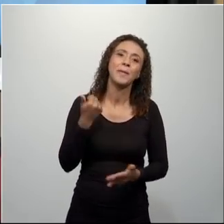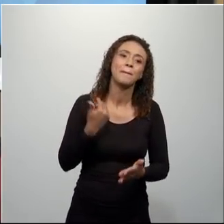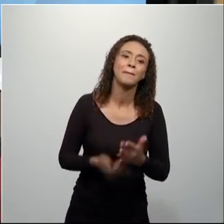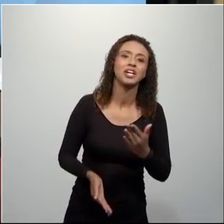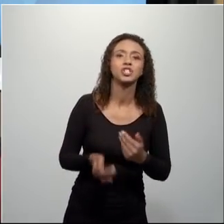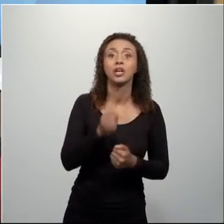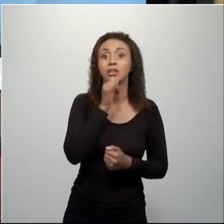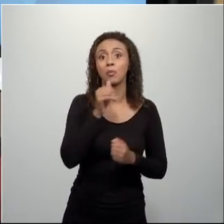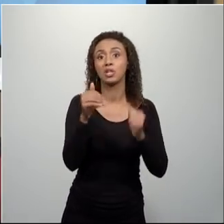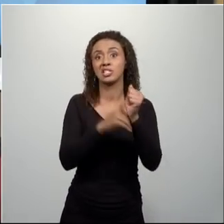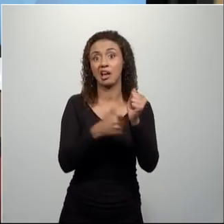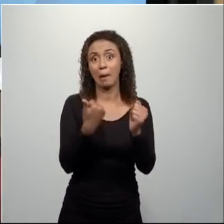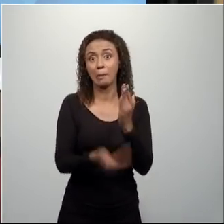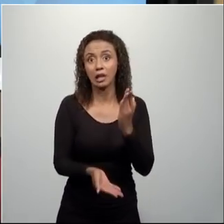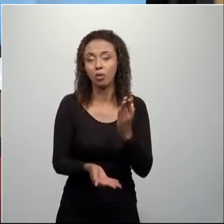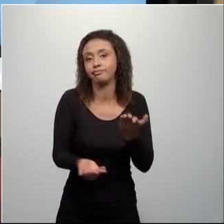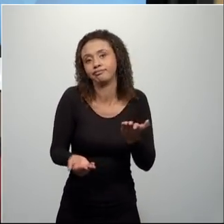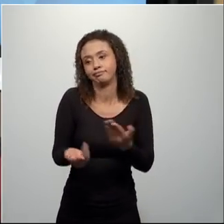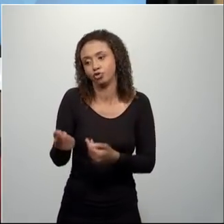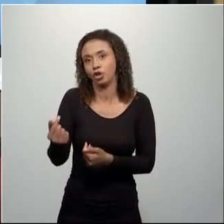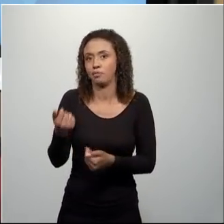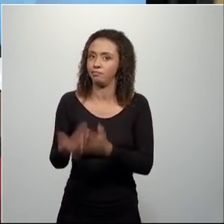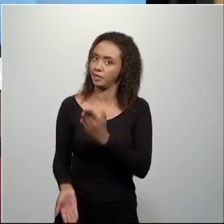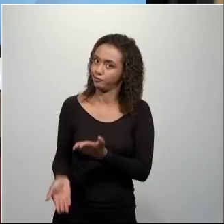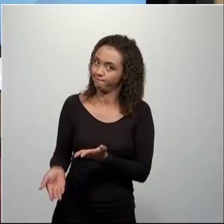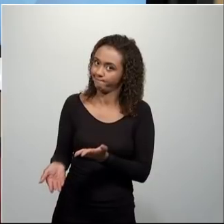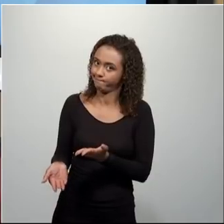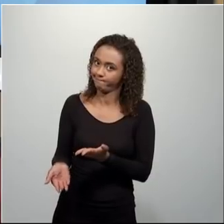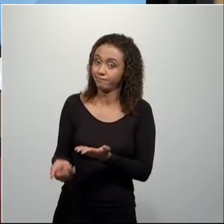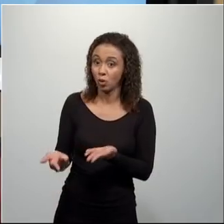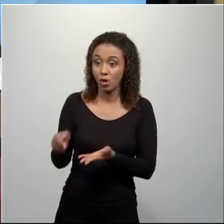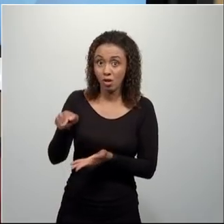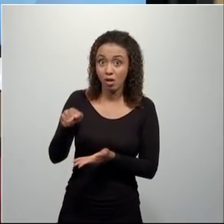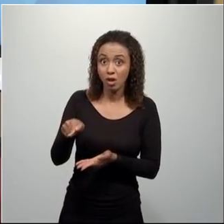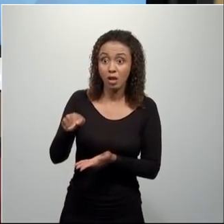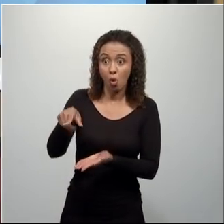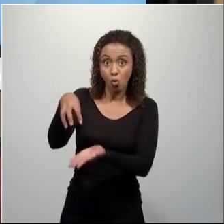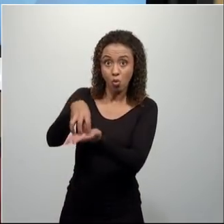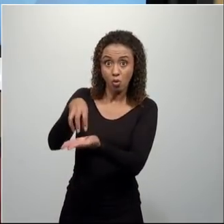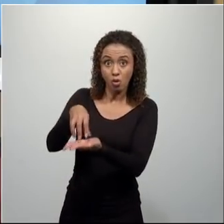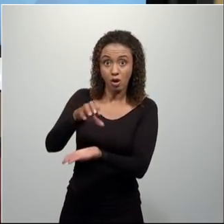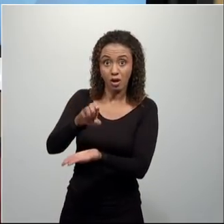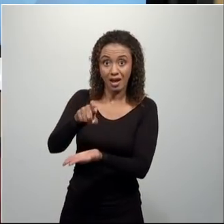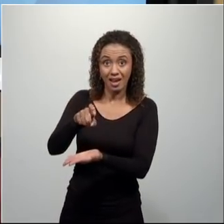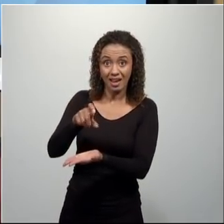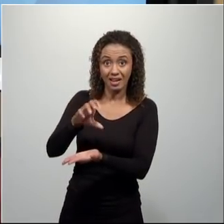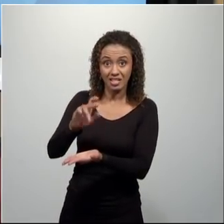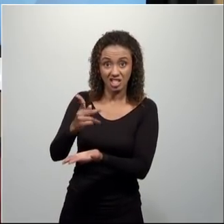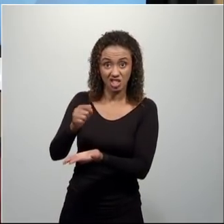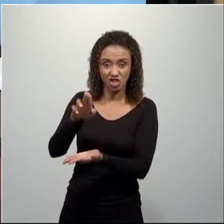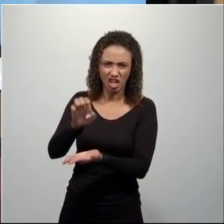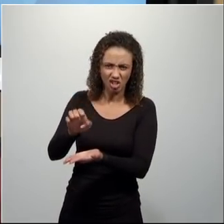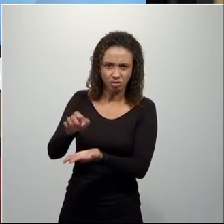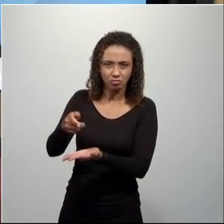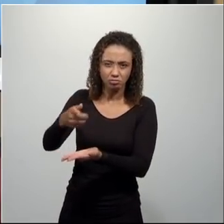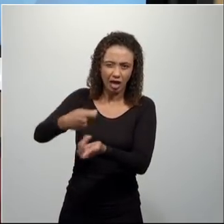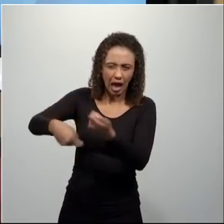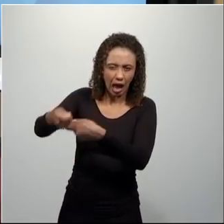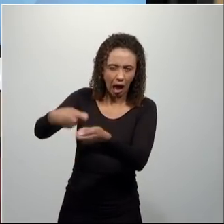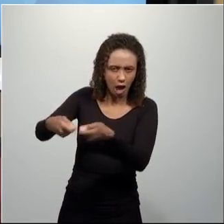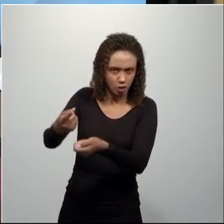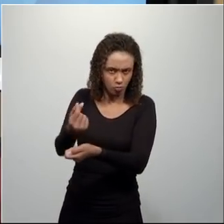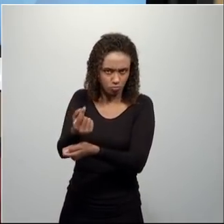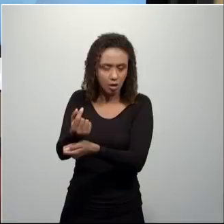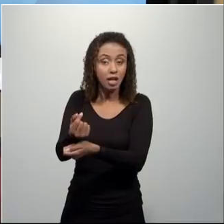perder sem essa pode perder os seus bitcoins dentro de um cenário e eficientes e tem algumas garantias há mais disponibilidade que não é perder o